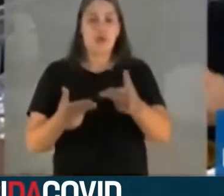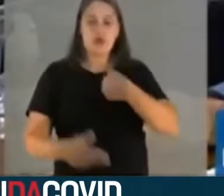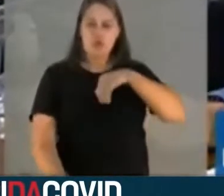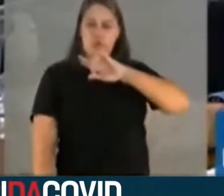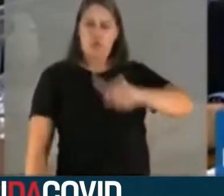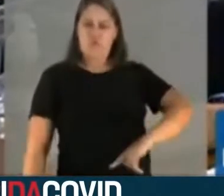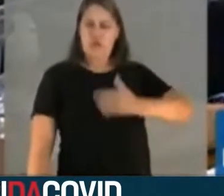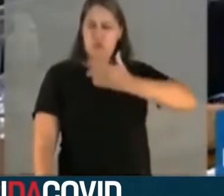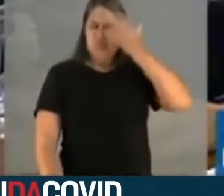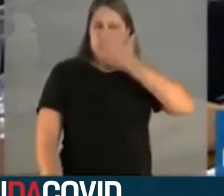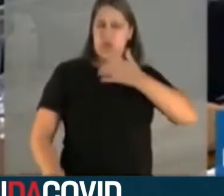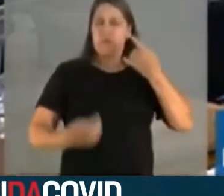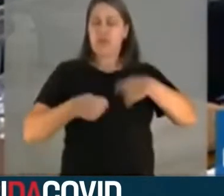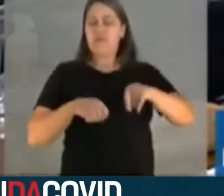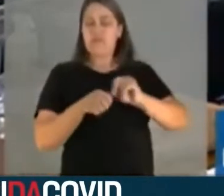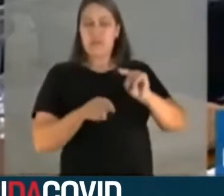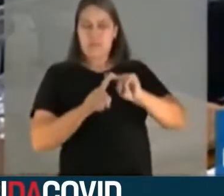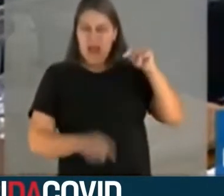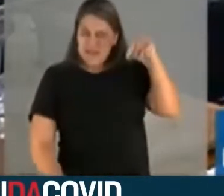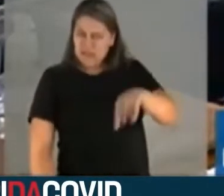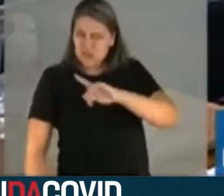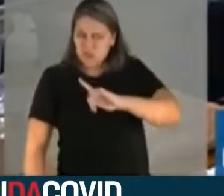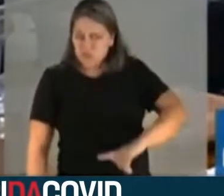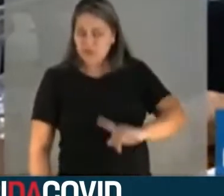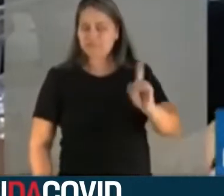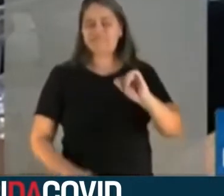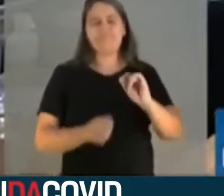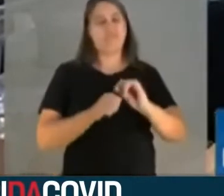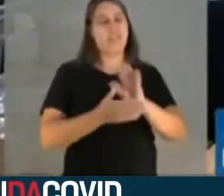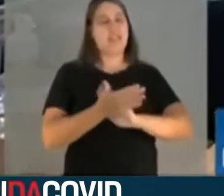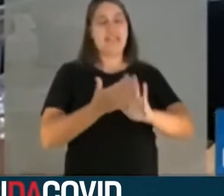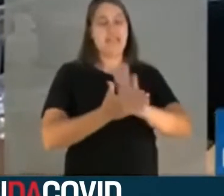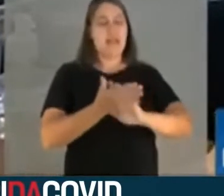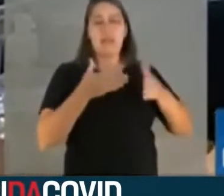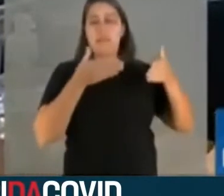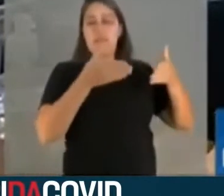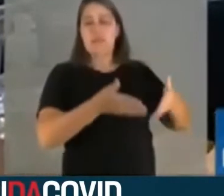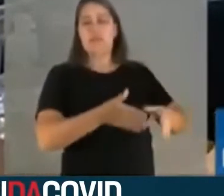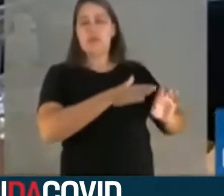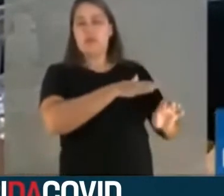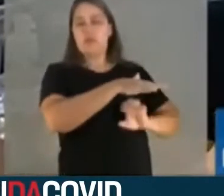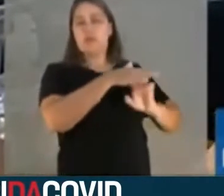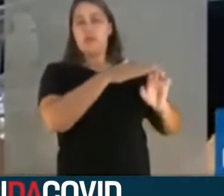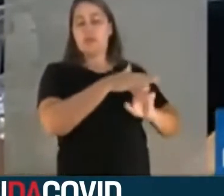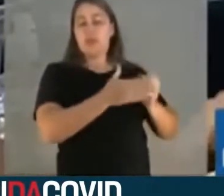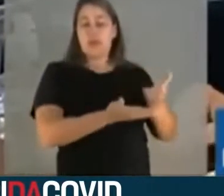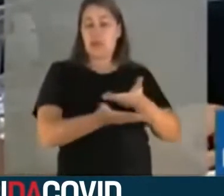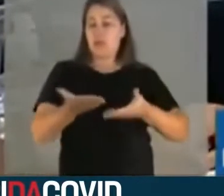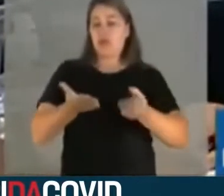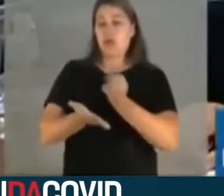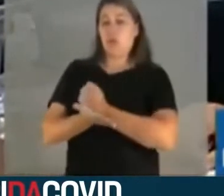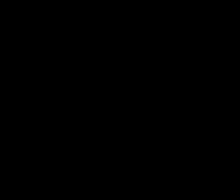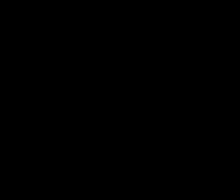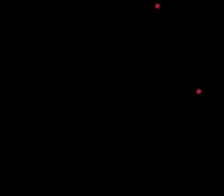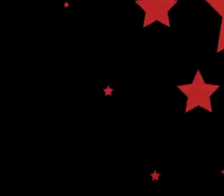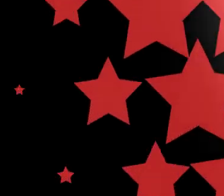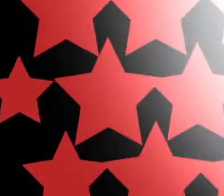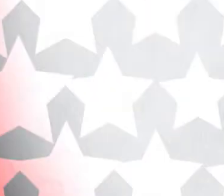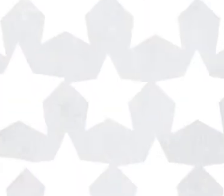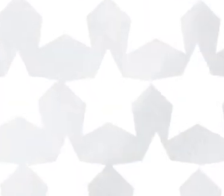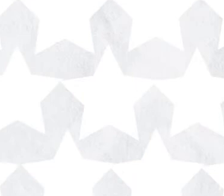nesse governo não foi feita para participação da empresa na intermediação de um contrato como esse.